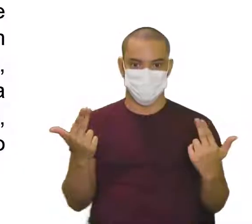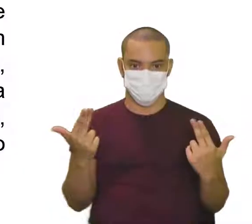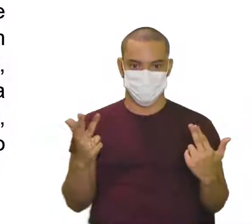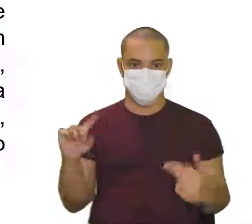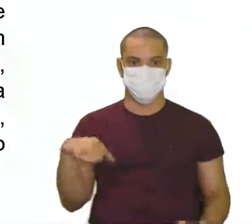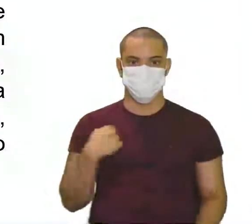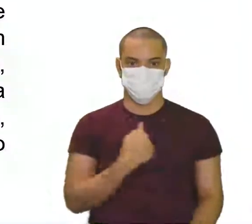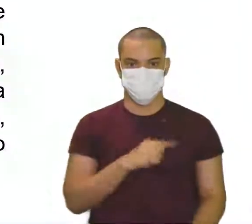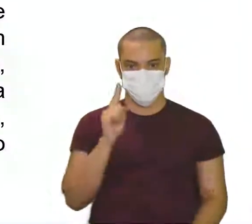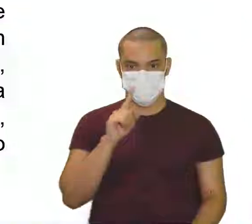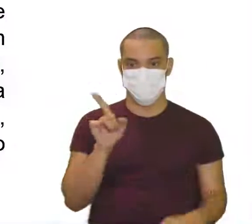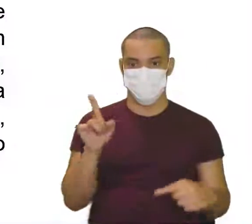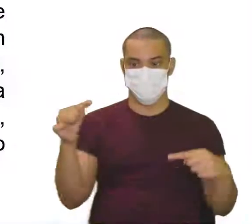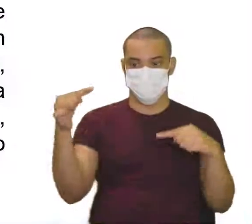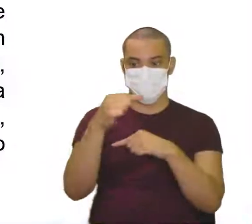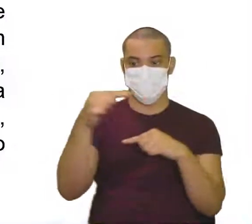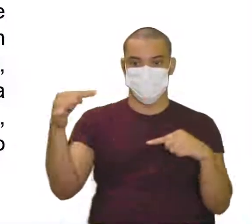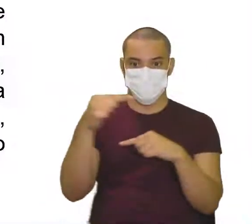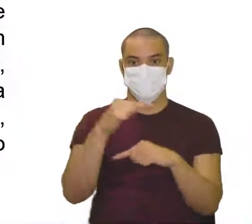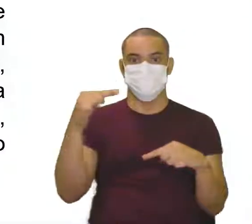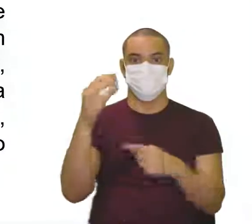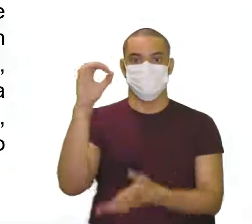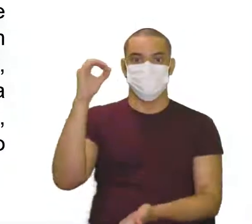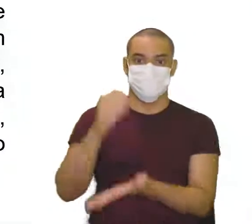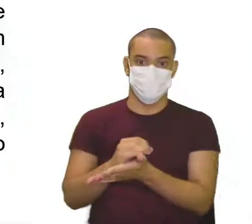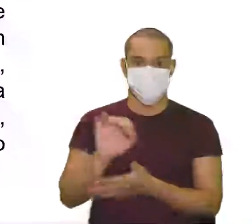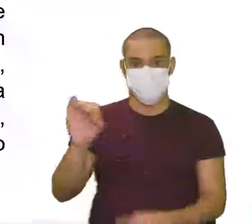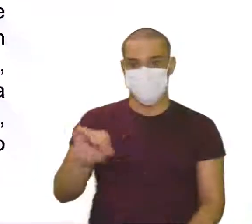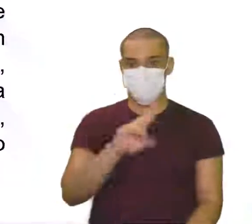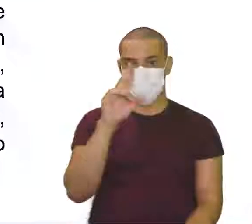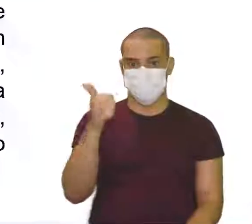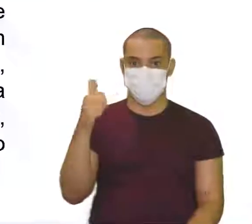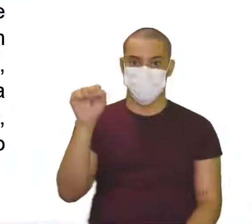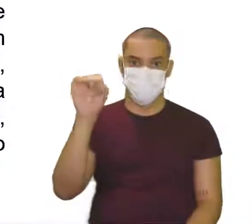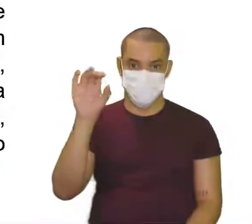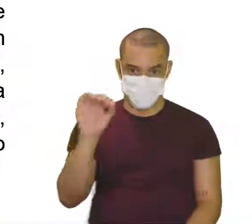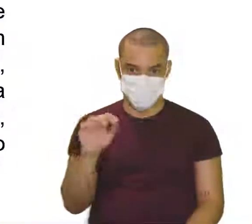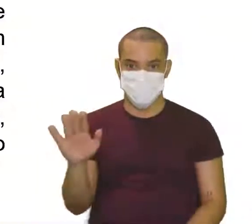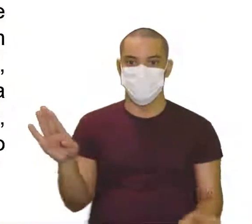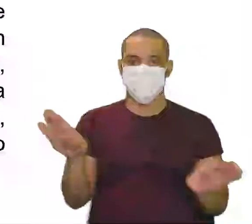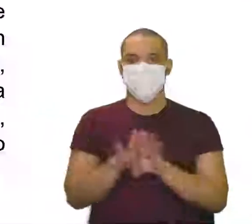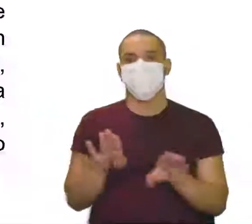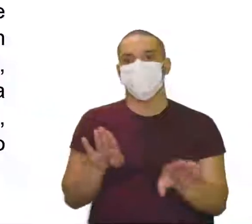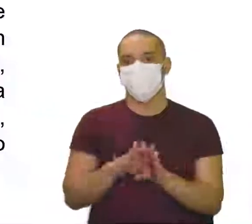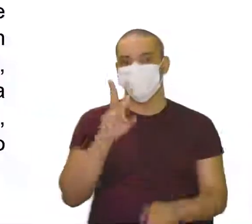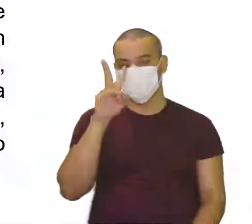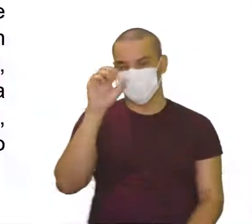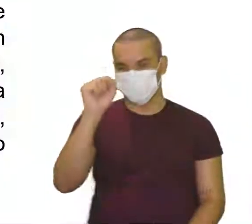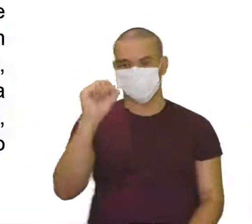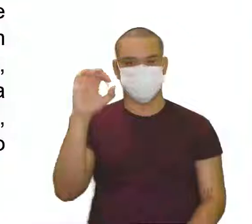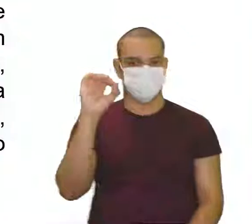vimos, zero ou 180, força magnética